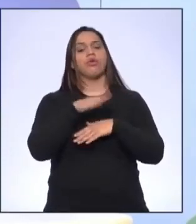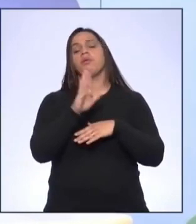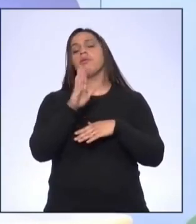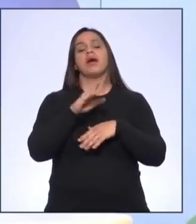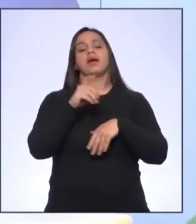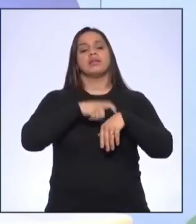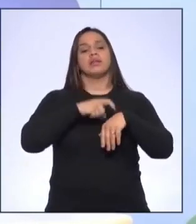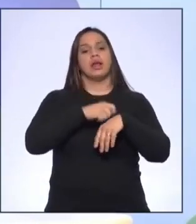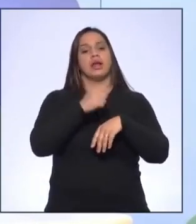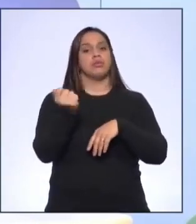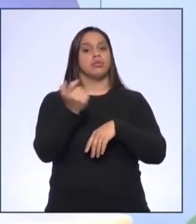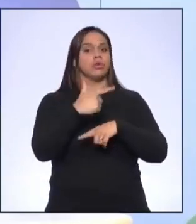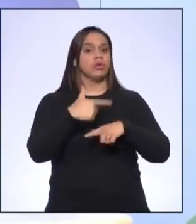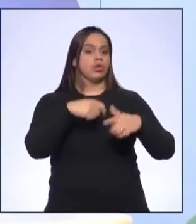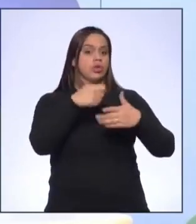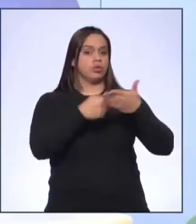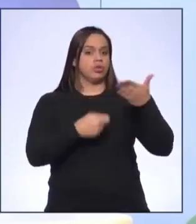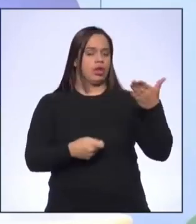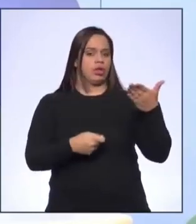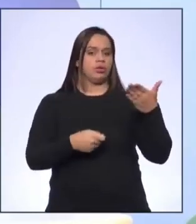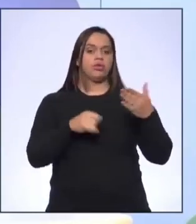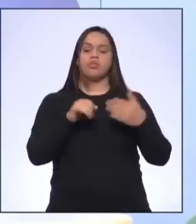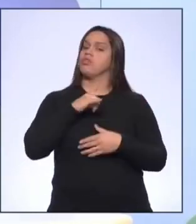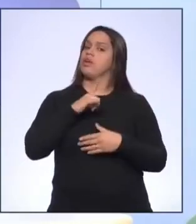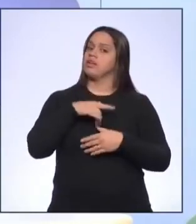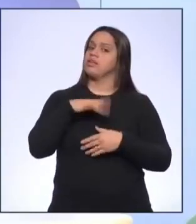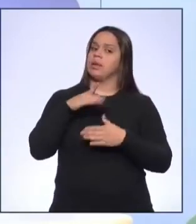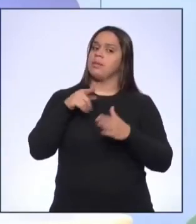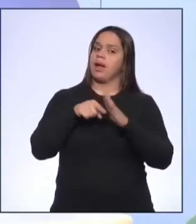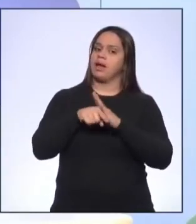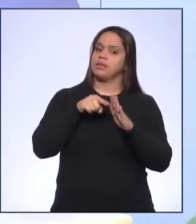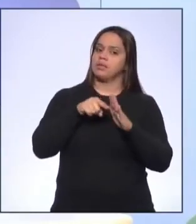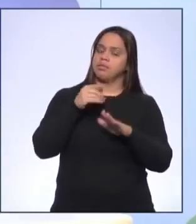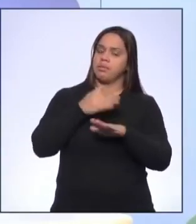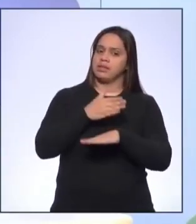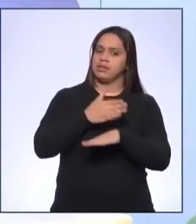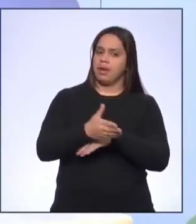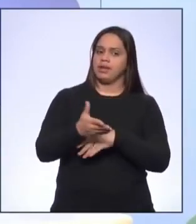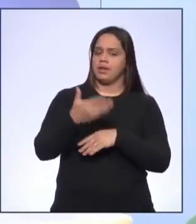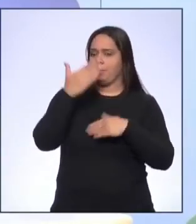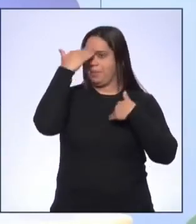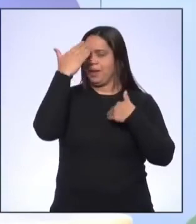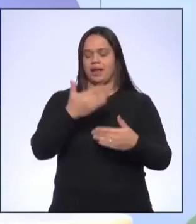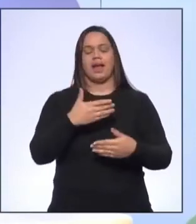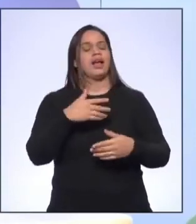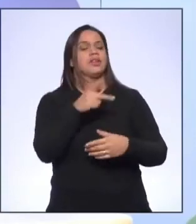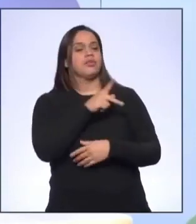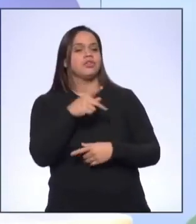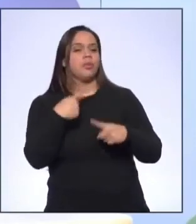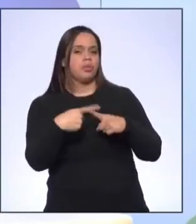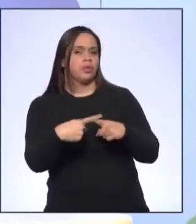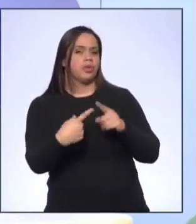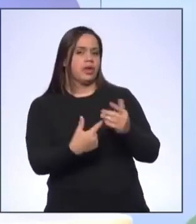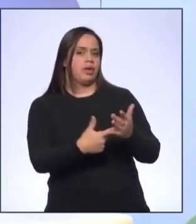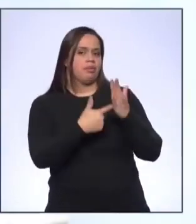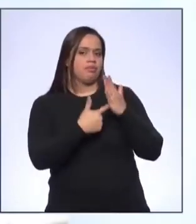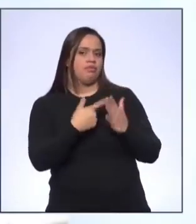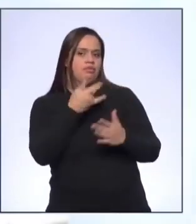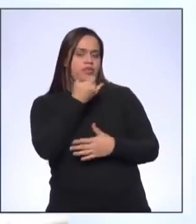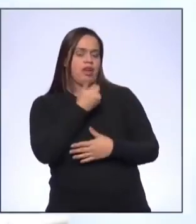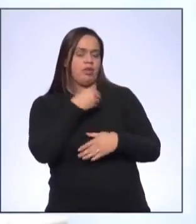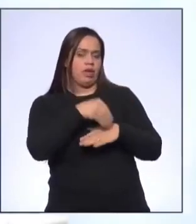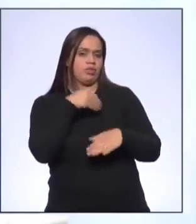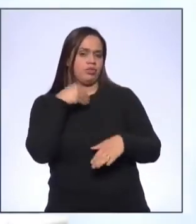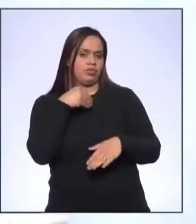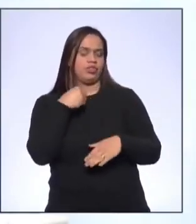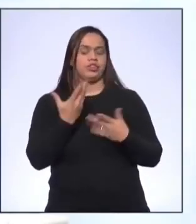texto, então talvez teríamos mais participações ainda. Obrigada, professora. É sempre bacana, né? É interessante que a gente